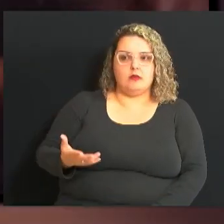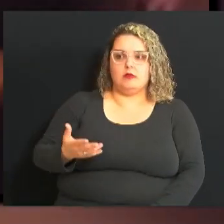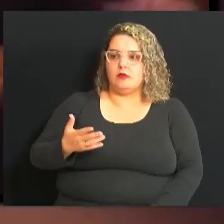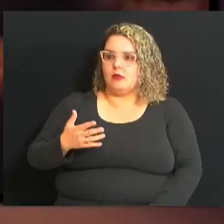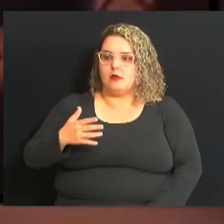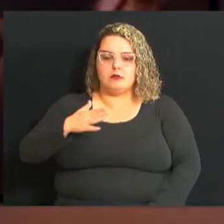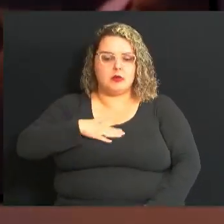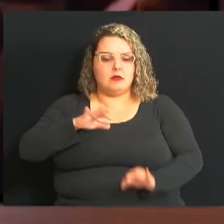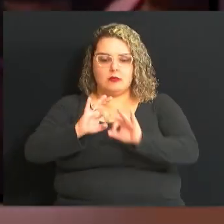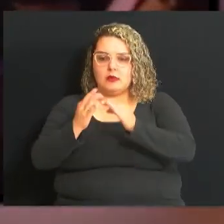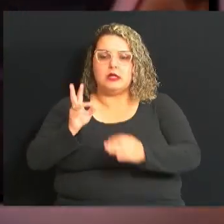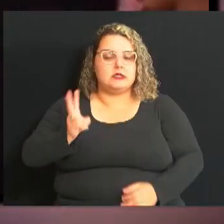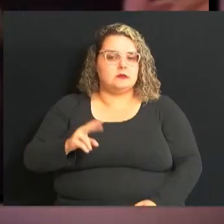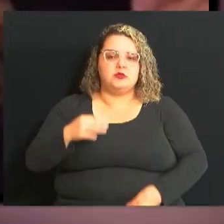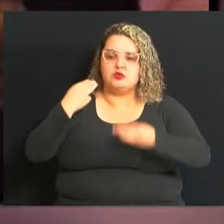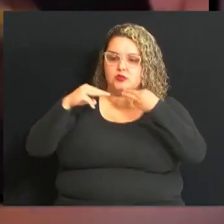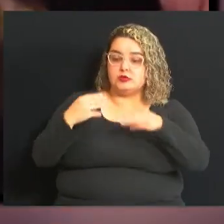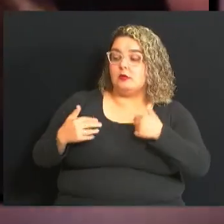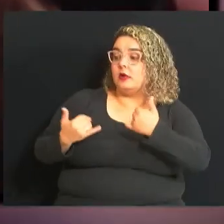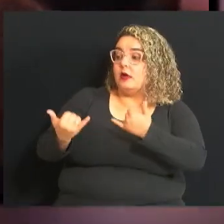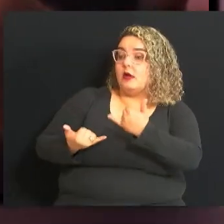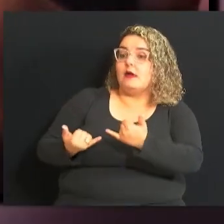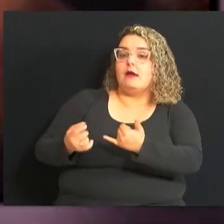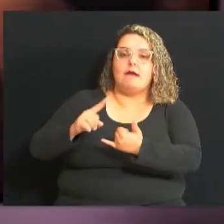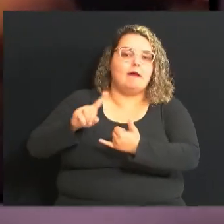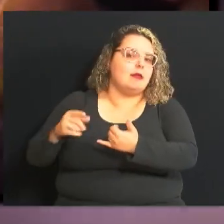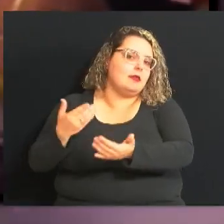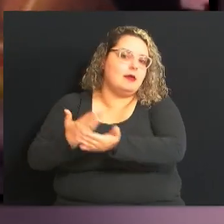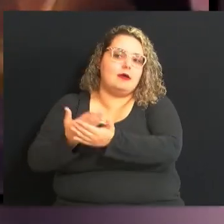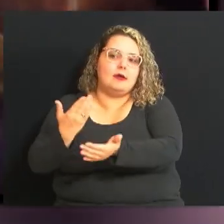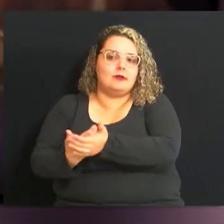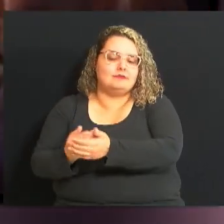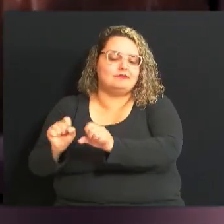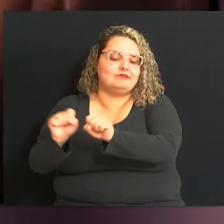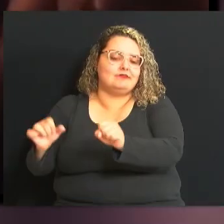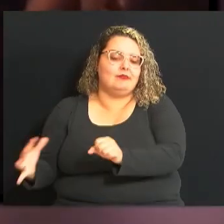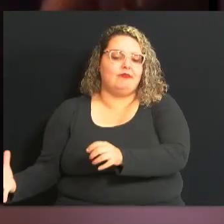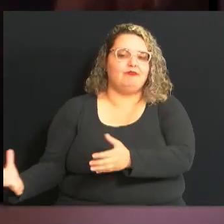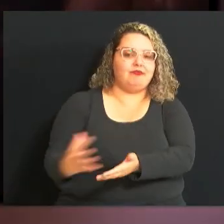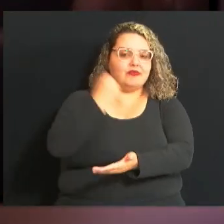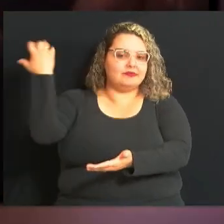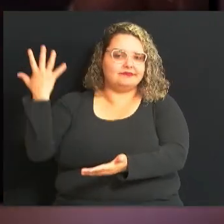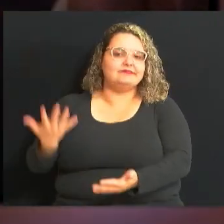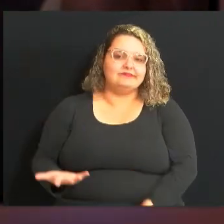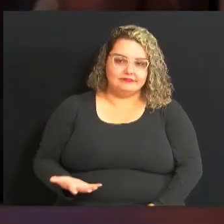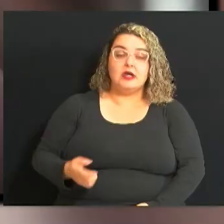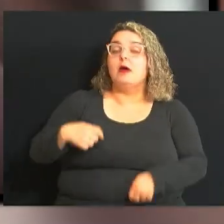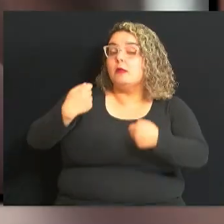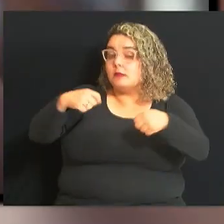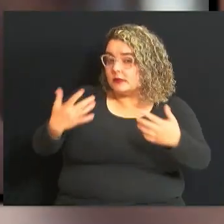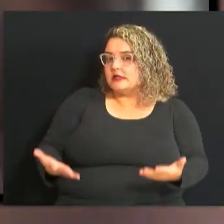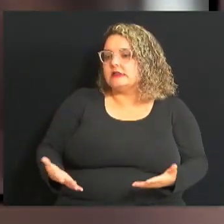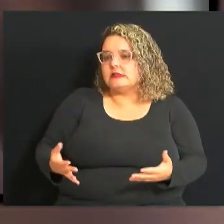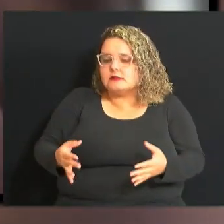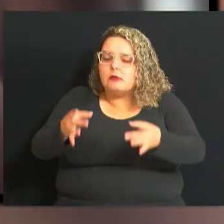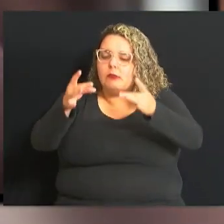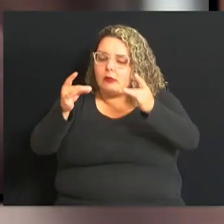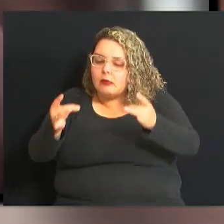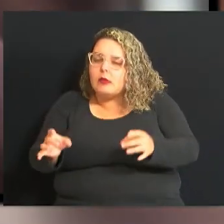sempre brincava assim, quem não estuda, o sistema engole. Então você tem que sempre estar se aperfeiçoando ao